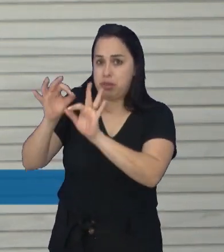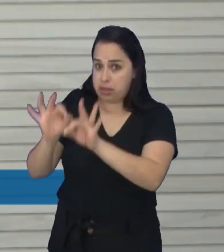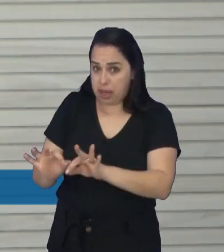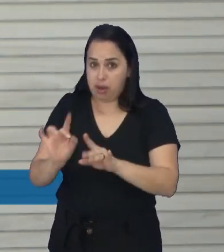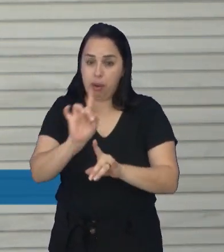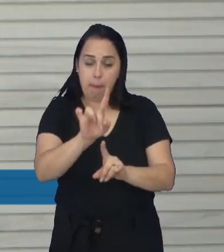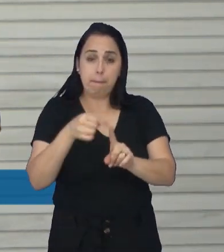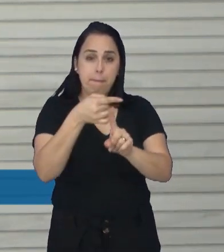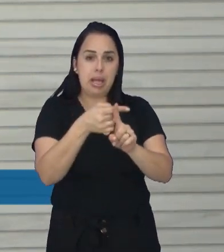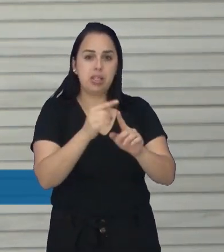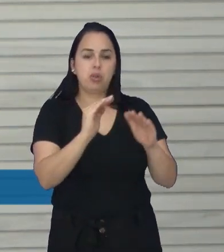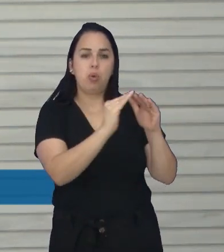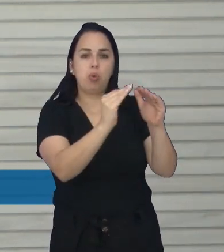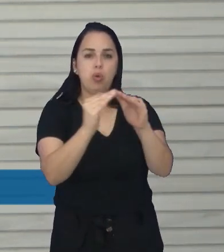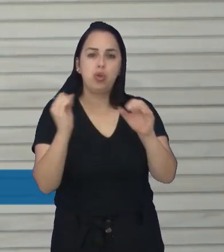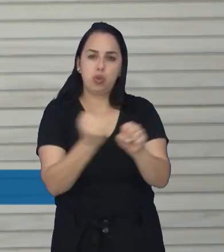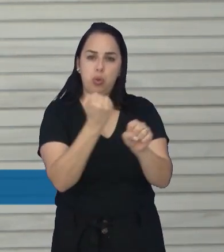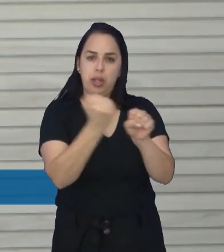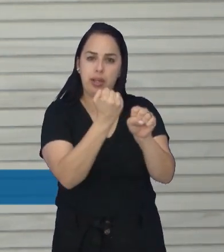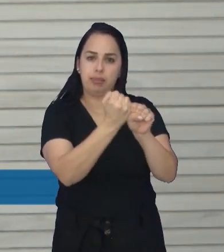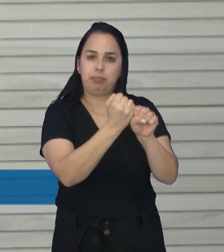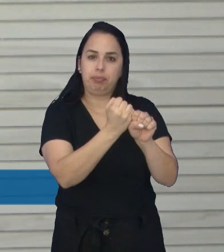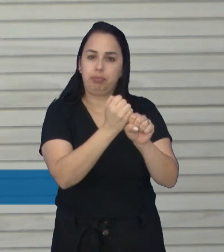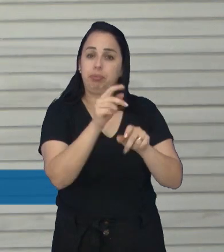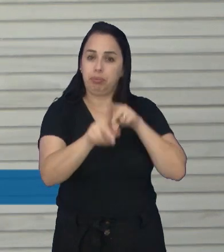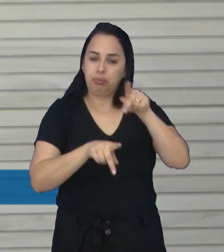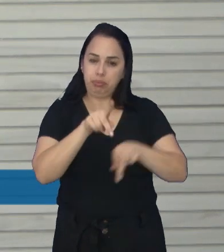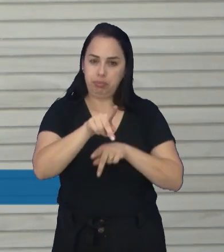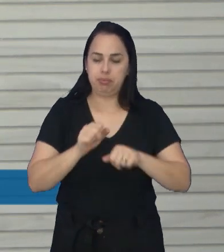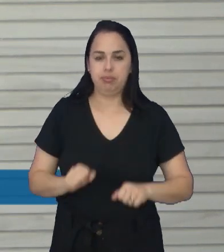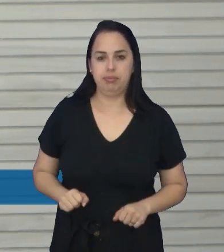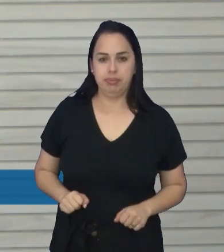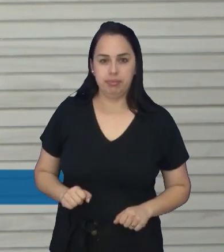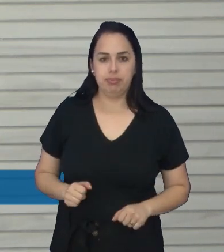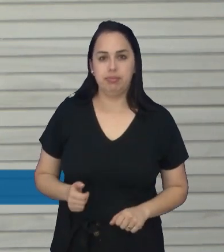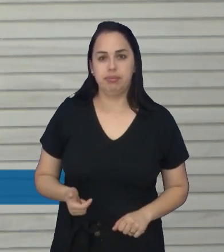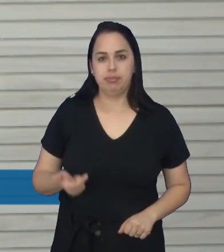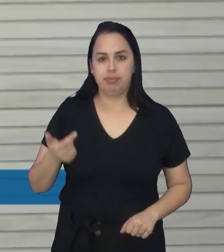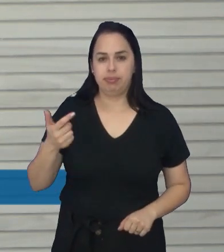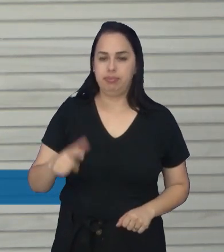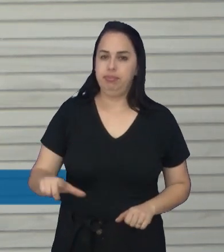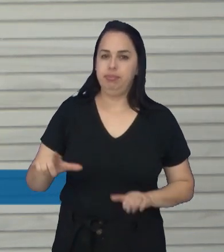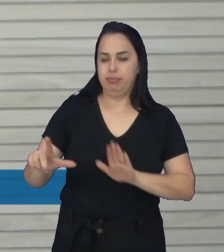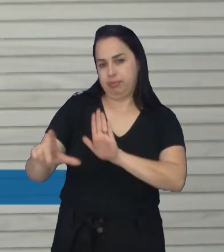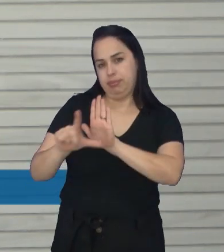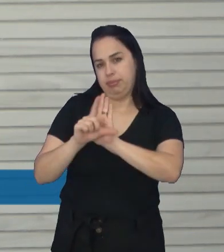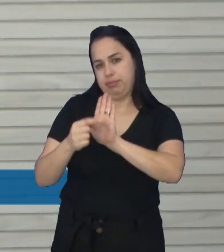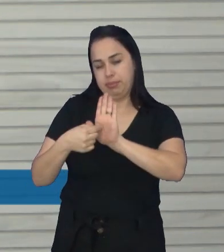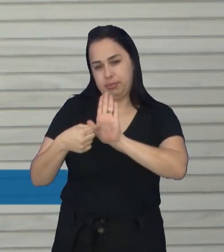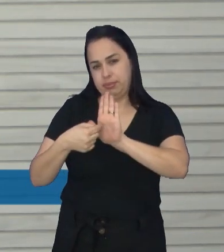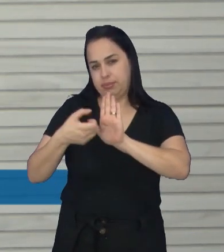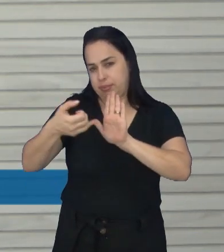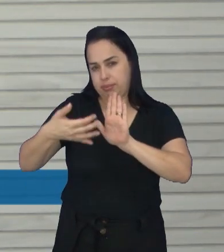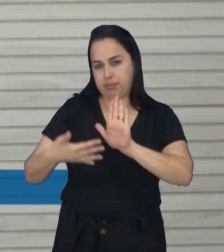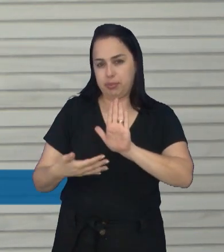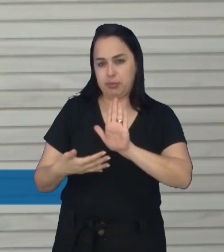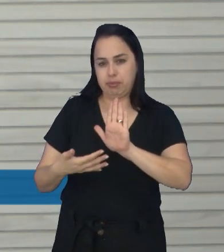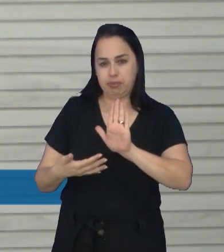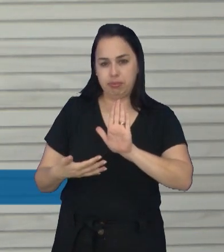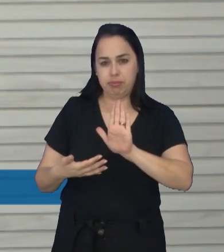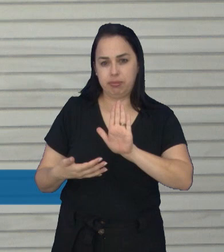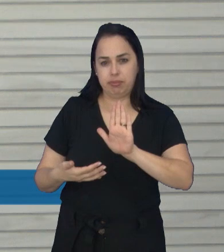com certeza nós temos um exemplo aqui e vindo aqui de novo órgão Generosa esse